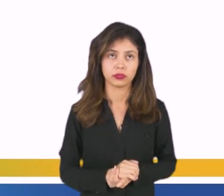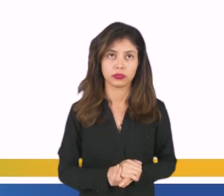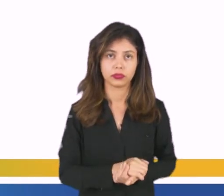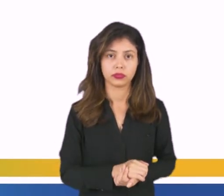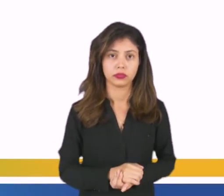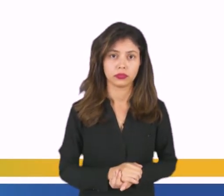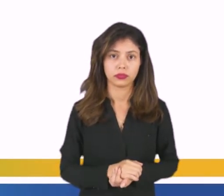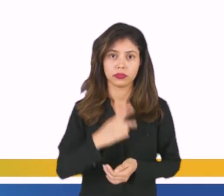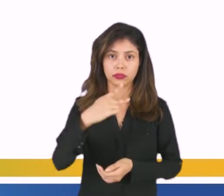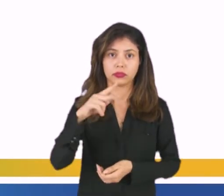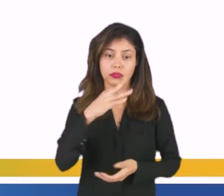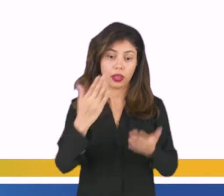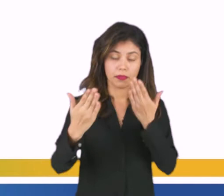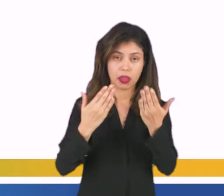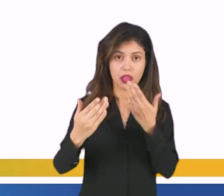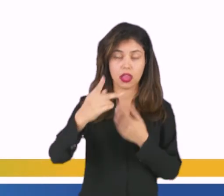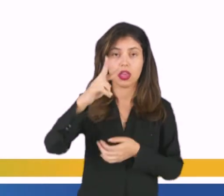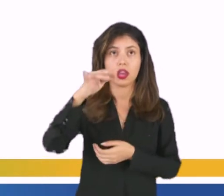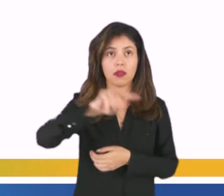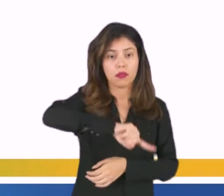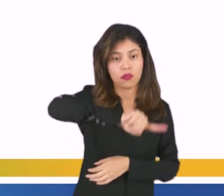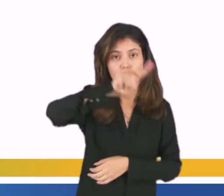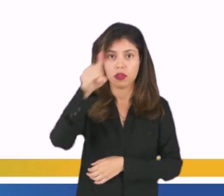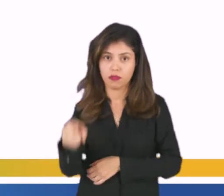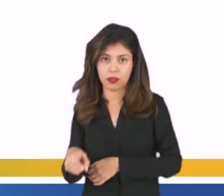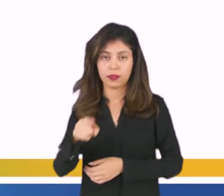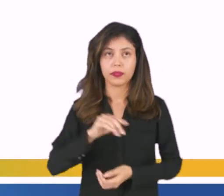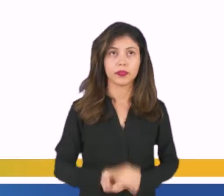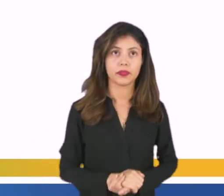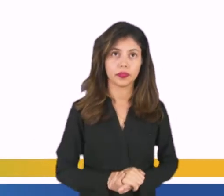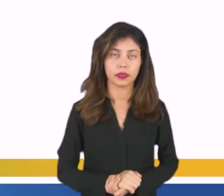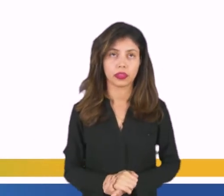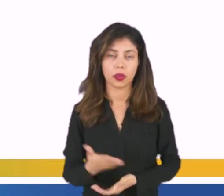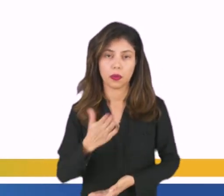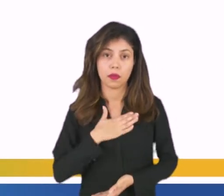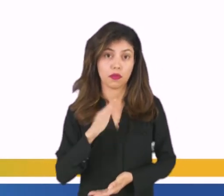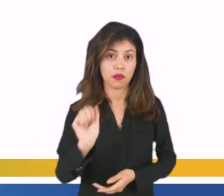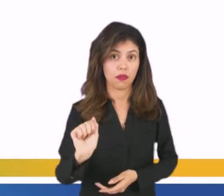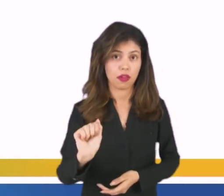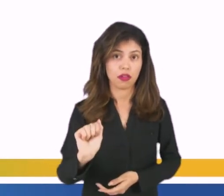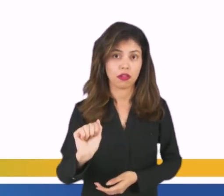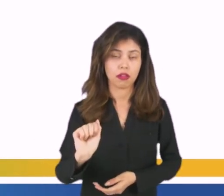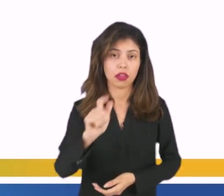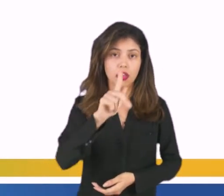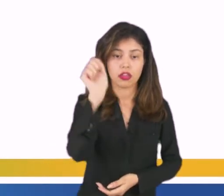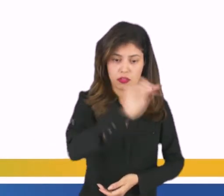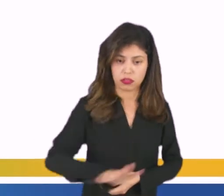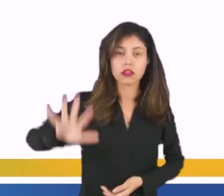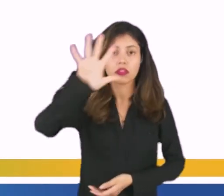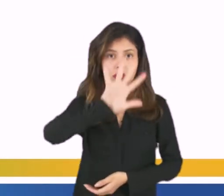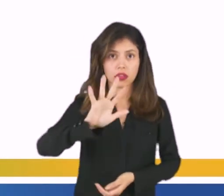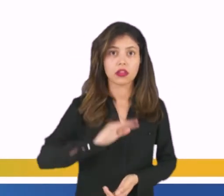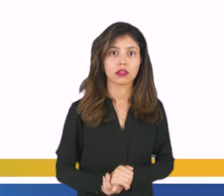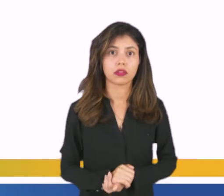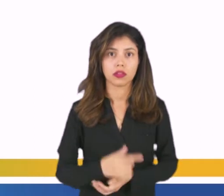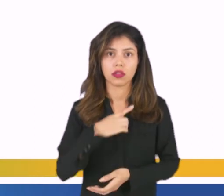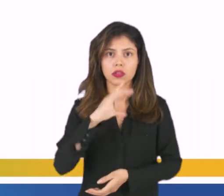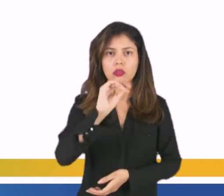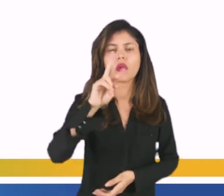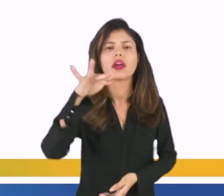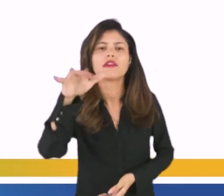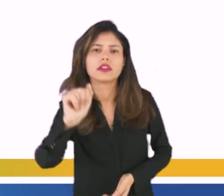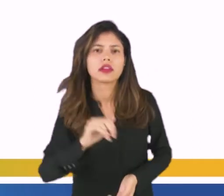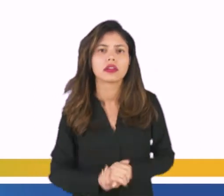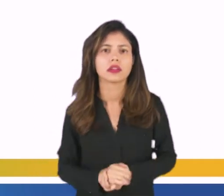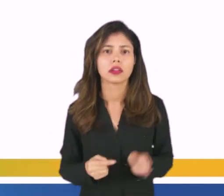é uma parábola com concavidade para baixo, porque o meu a da generalização do coeficiente, ela